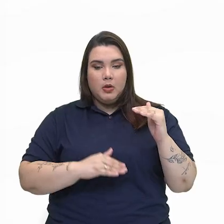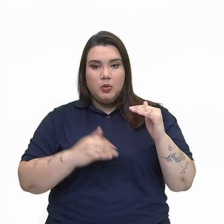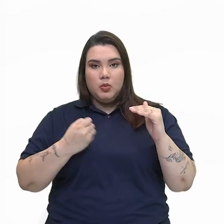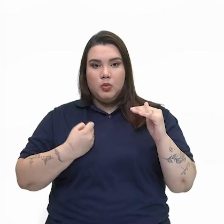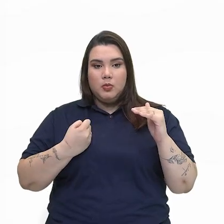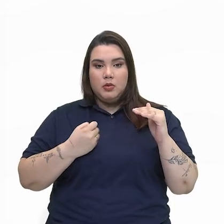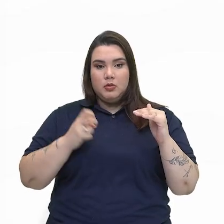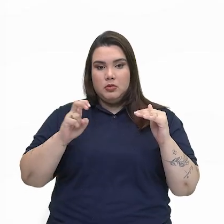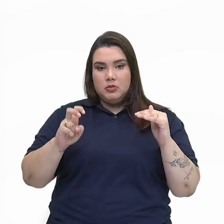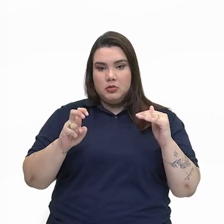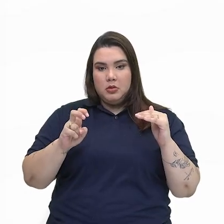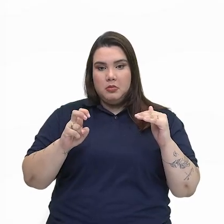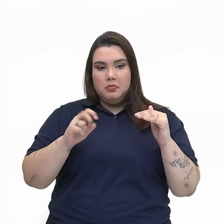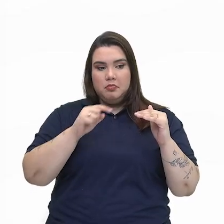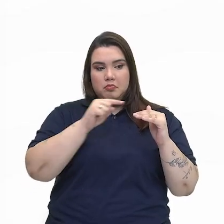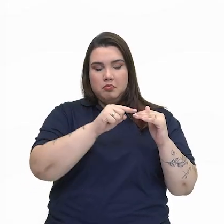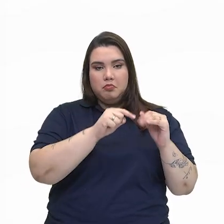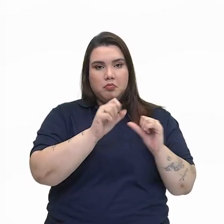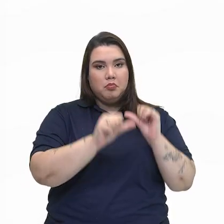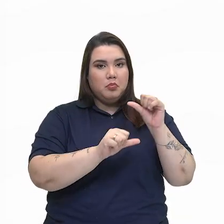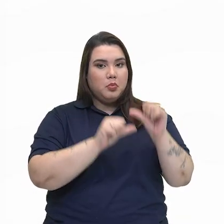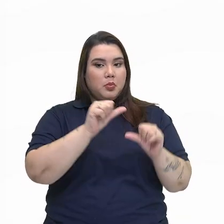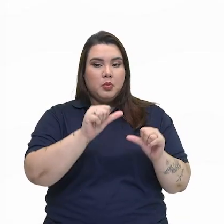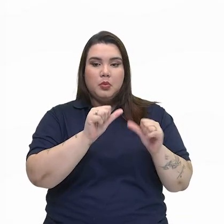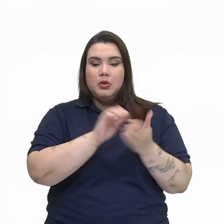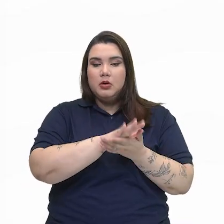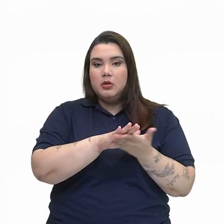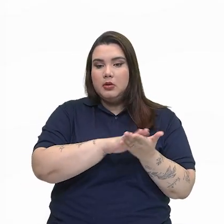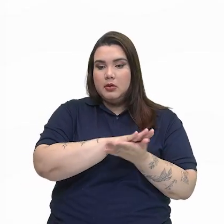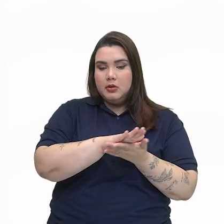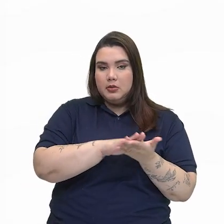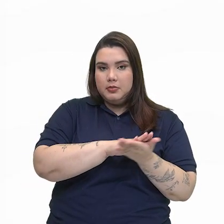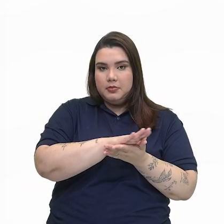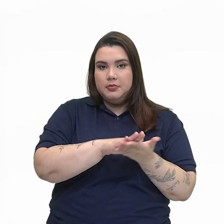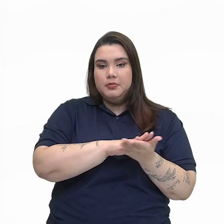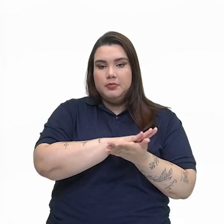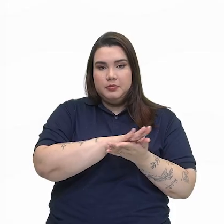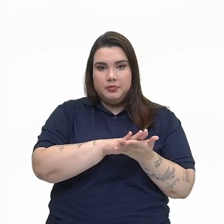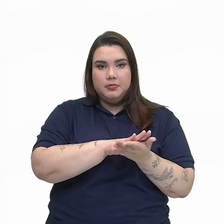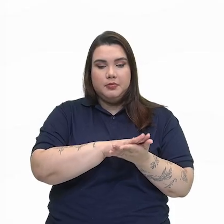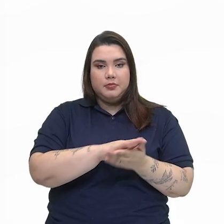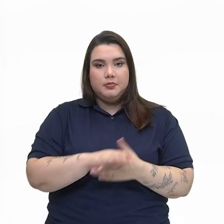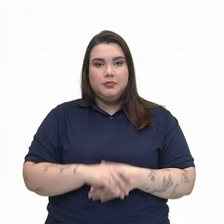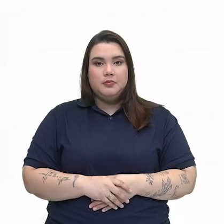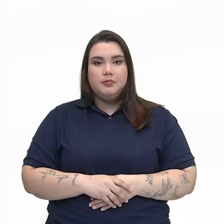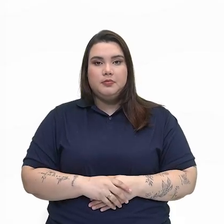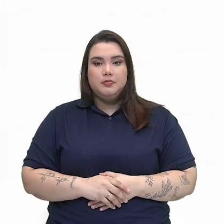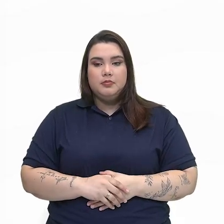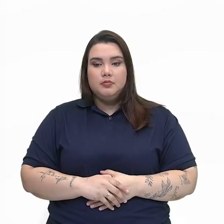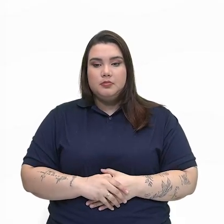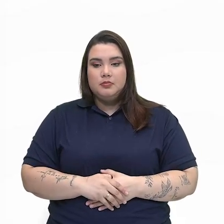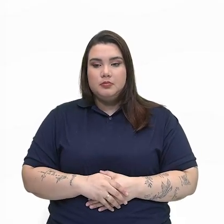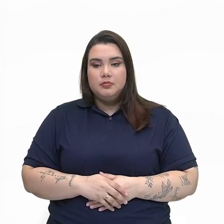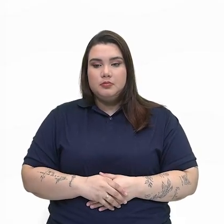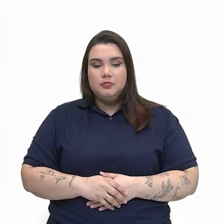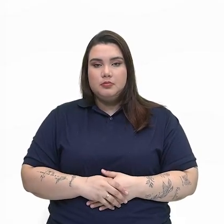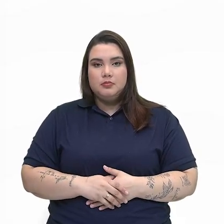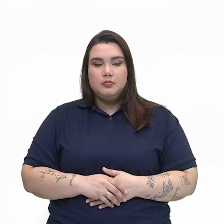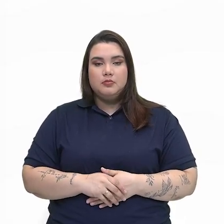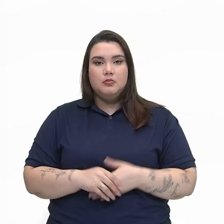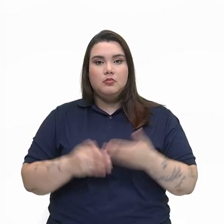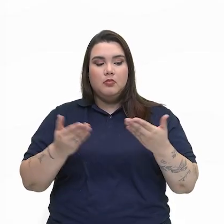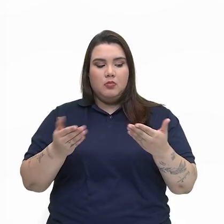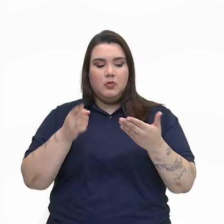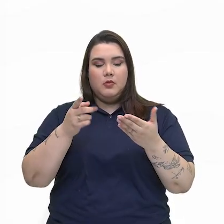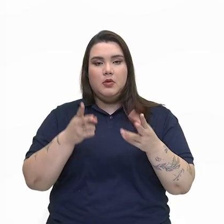que 5, o último algarismo de interesse não é alterado. Aí você